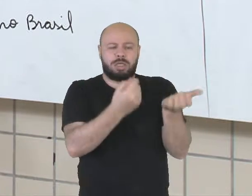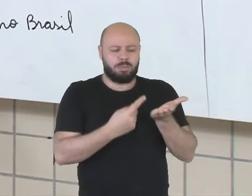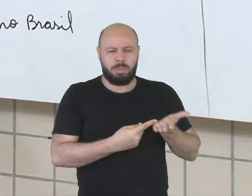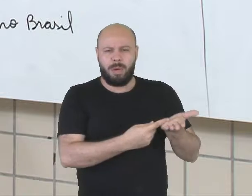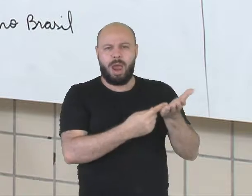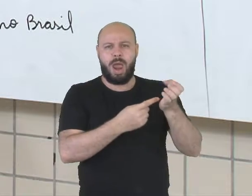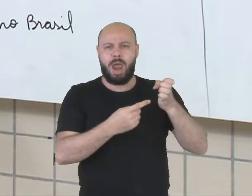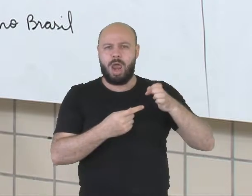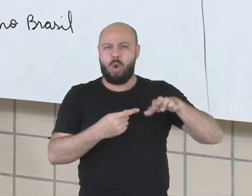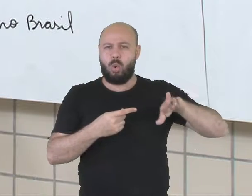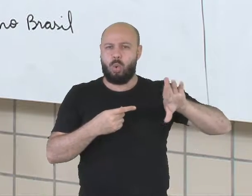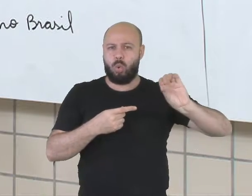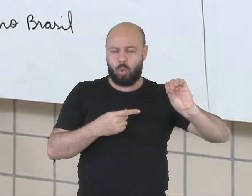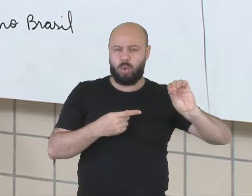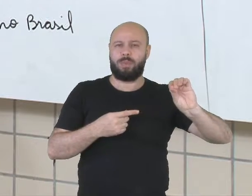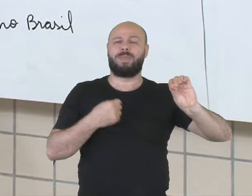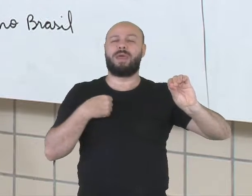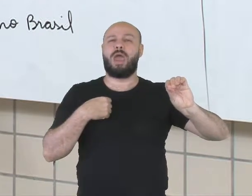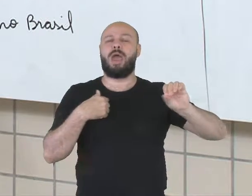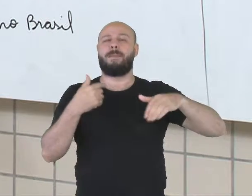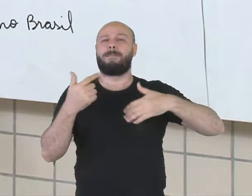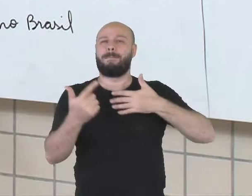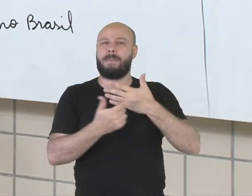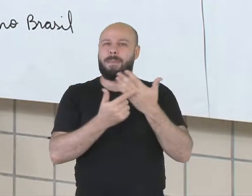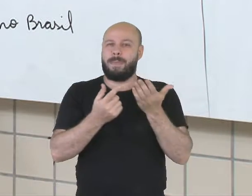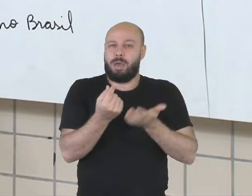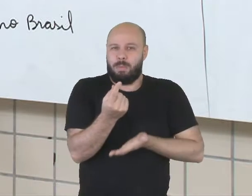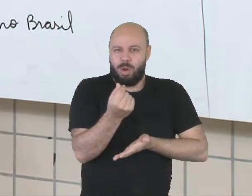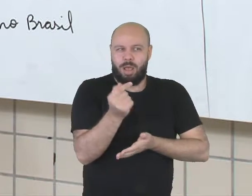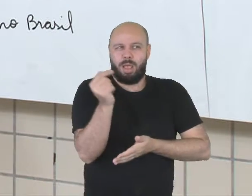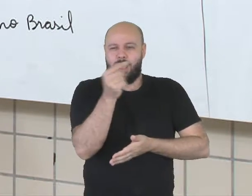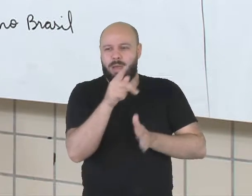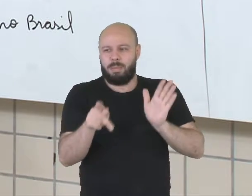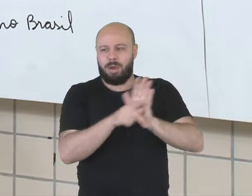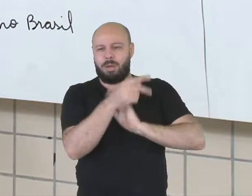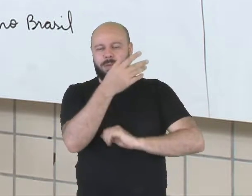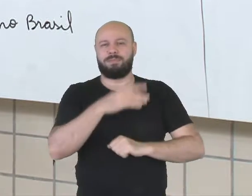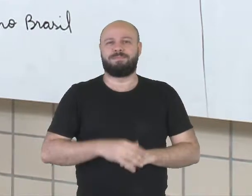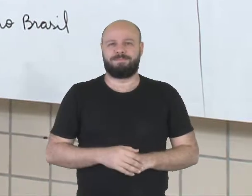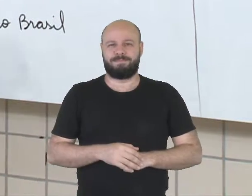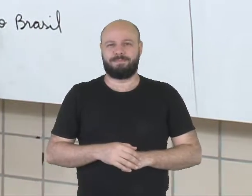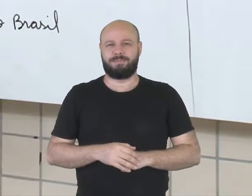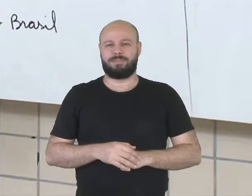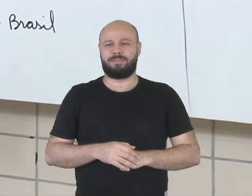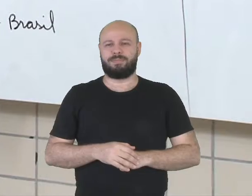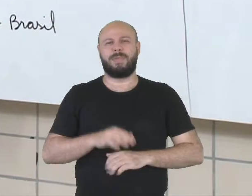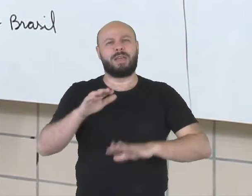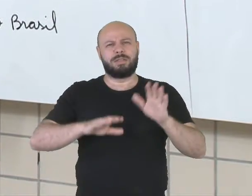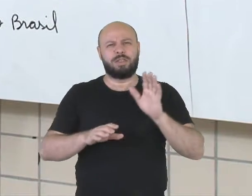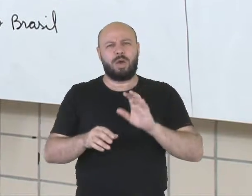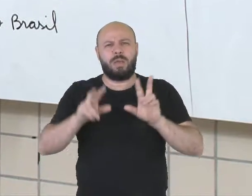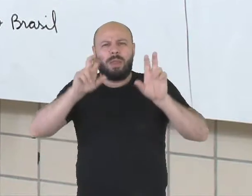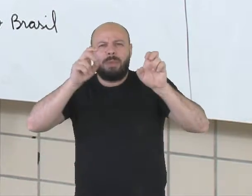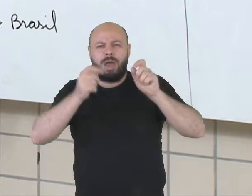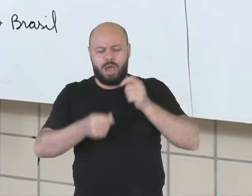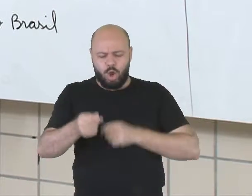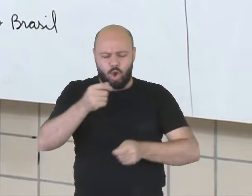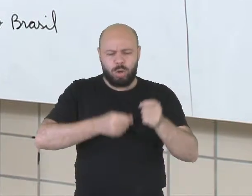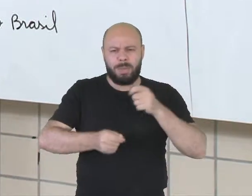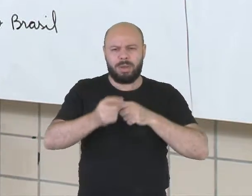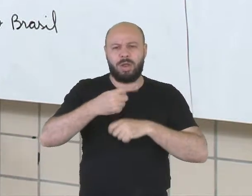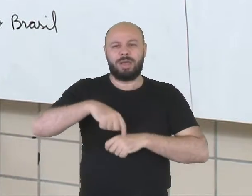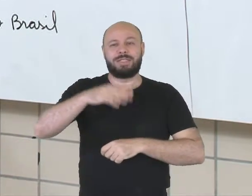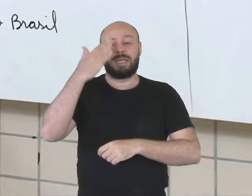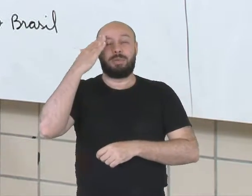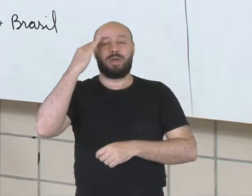euro como moeda daqueles países, certo? Quando a gente vai falar sobre economia, obviamente que a gente vai